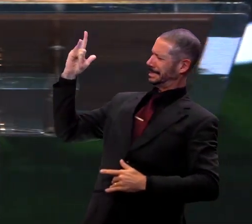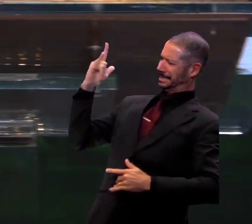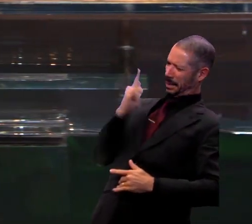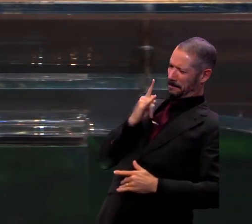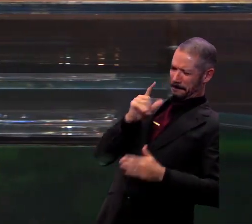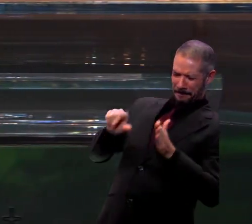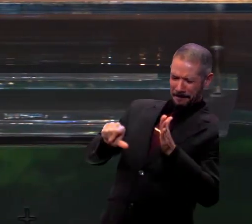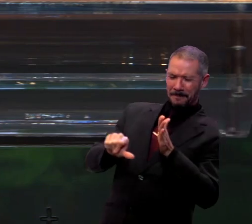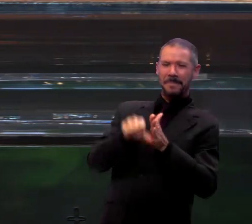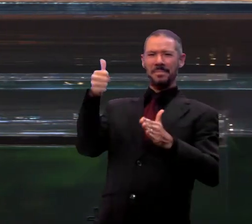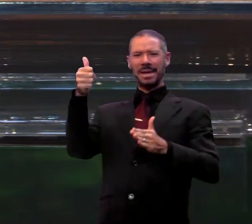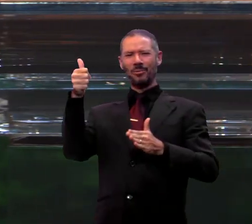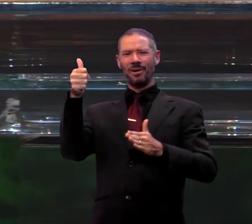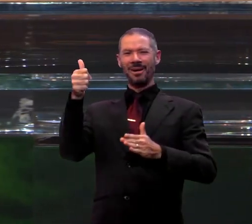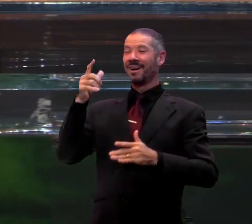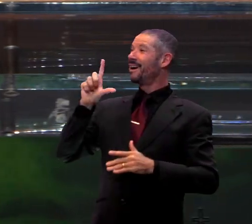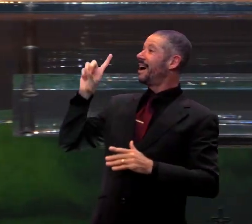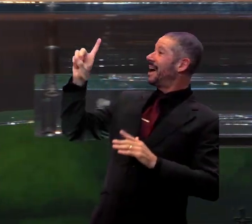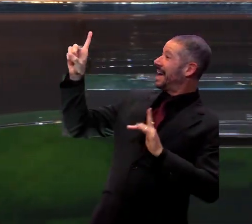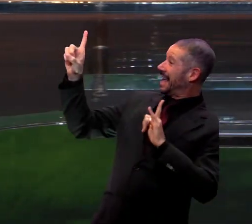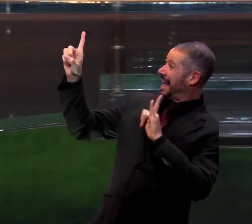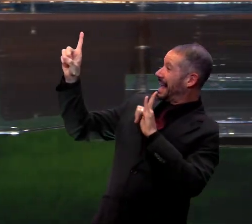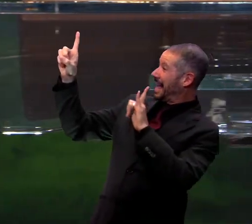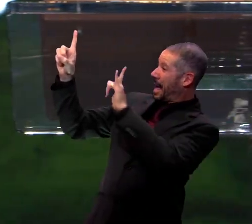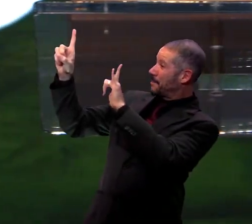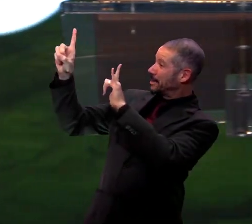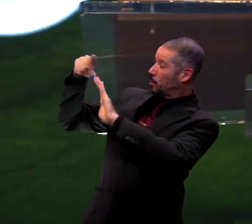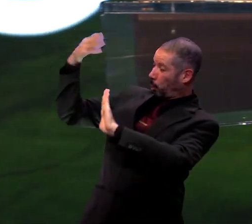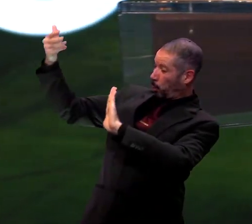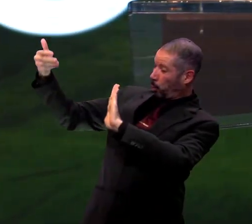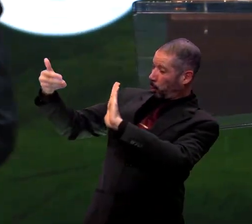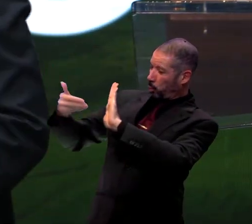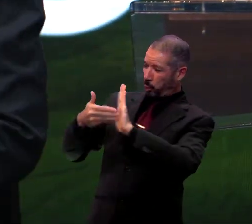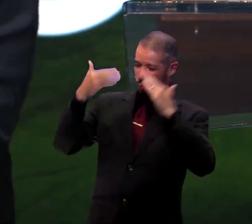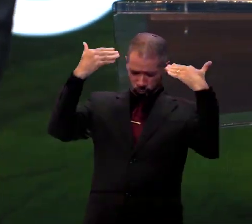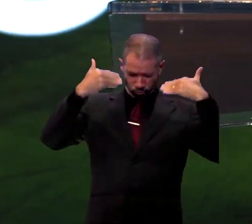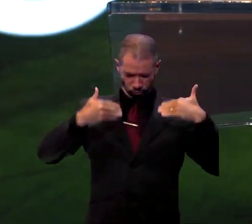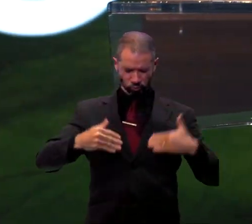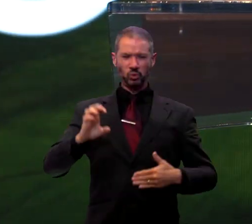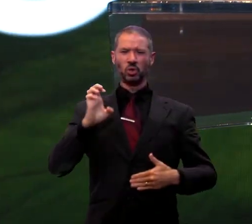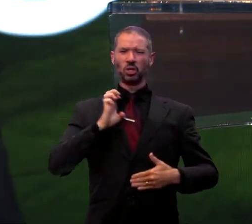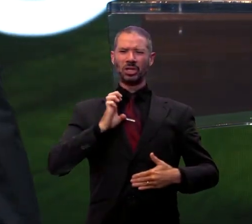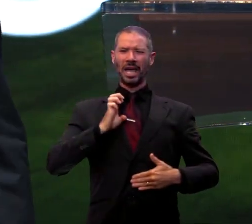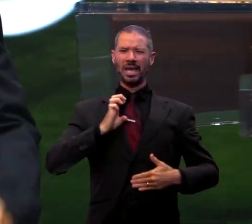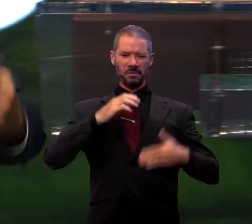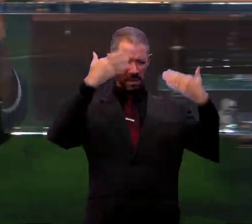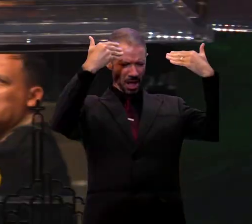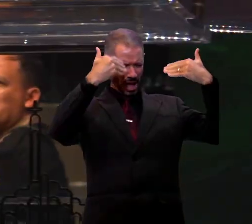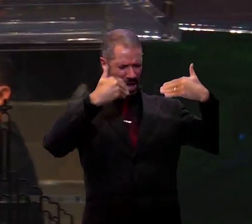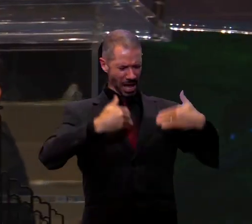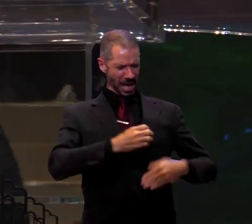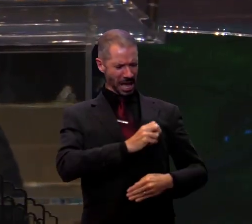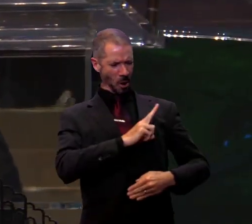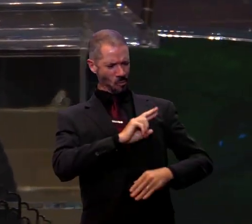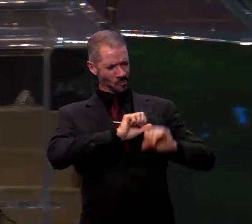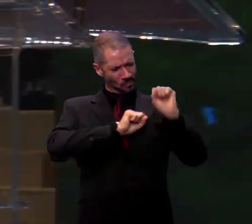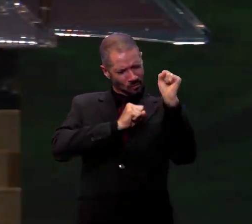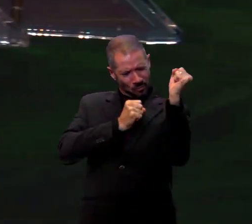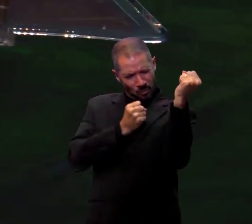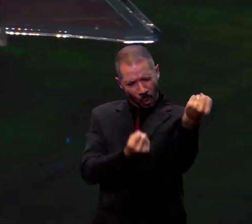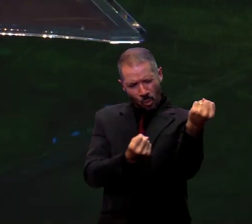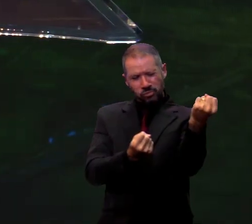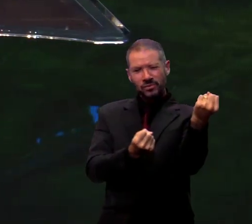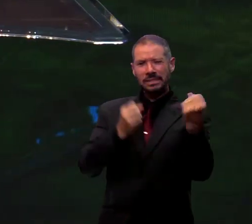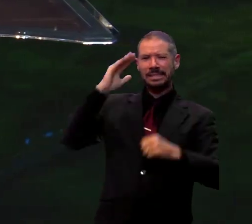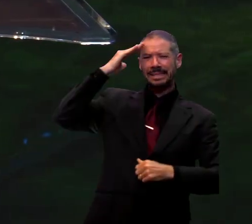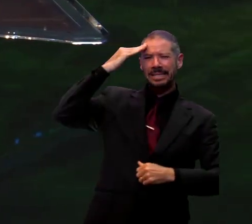primeiro. Ame ao Senhor teu Deus, com tudo aquilo que você tem, com tudo aquilo que você é, com todas as suas forças, com todo o